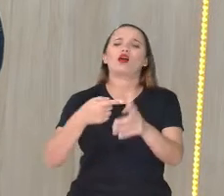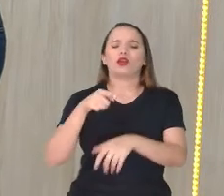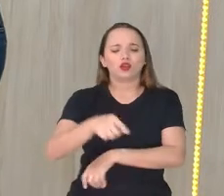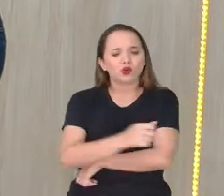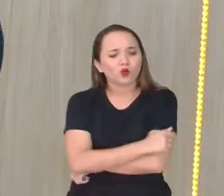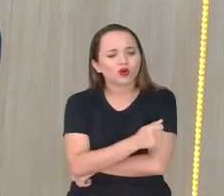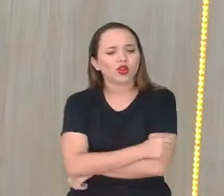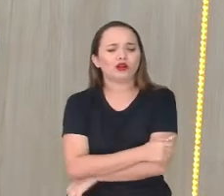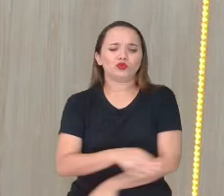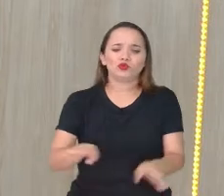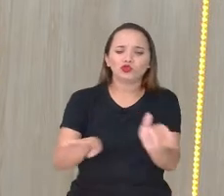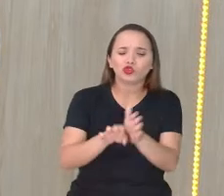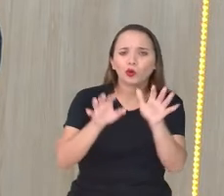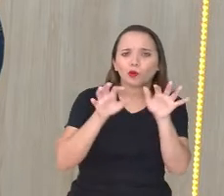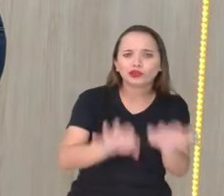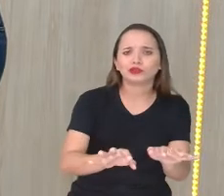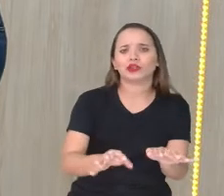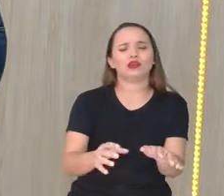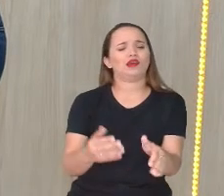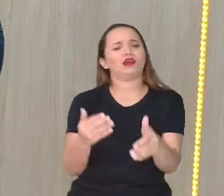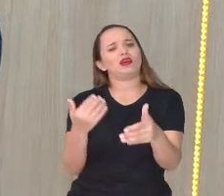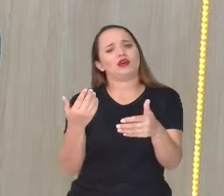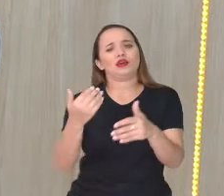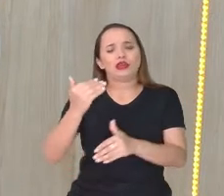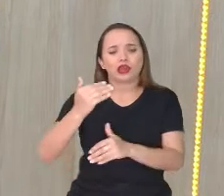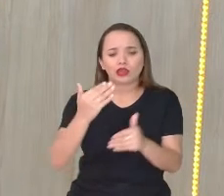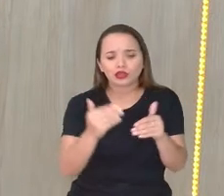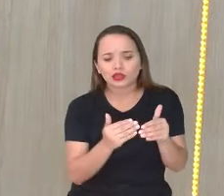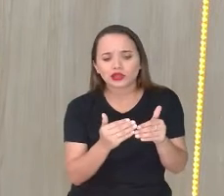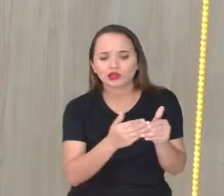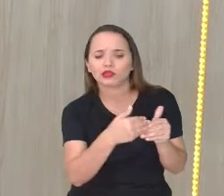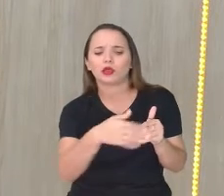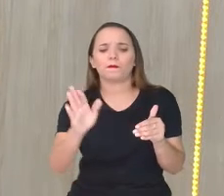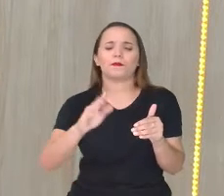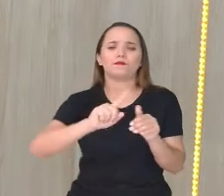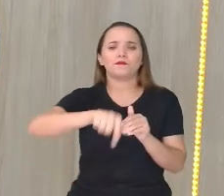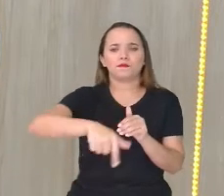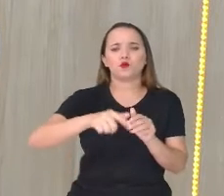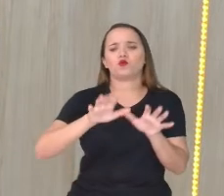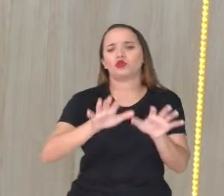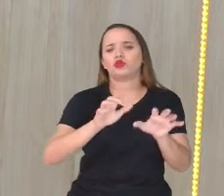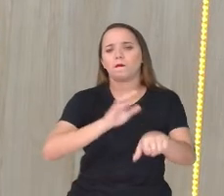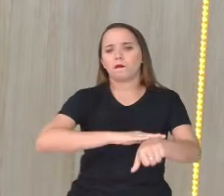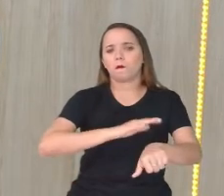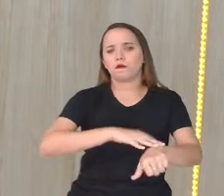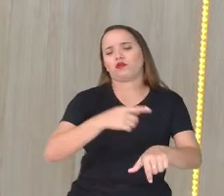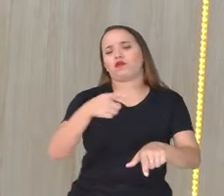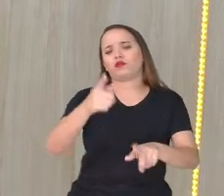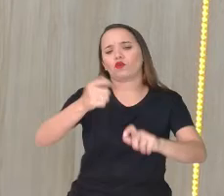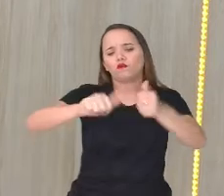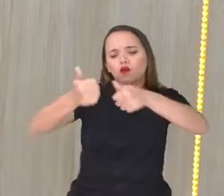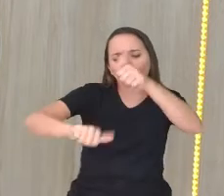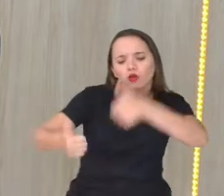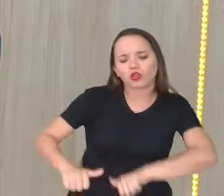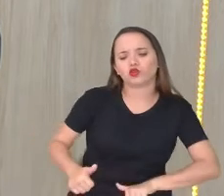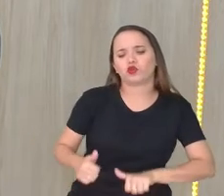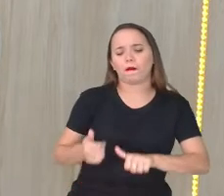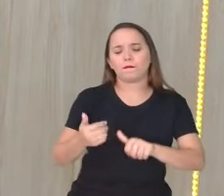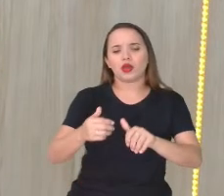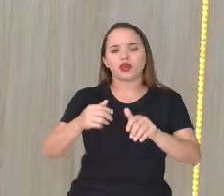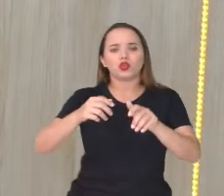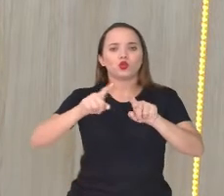esse momento e a partir daqui foi feito um planejamento de maneira individualizada, respeitosa,